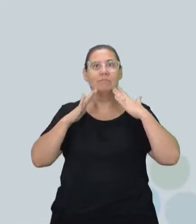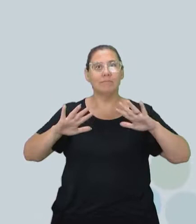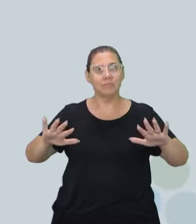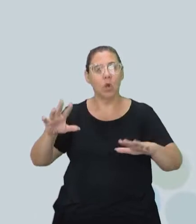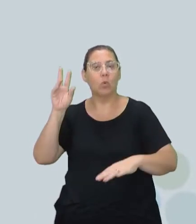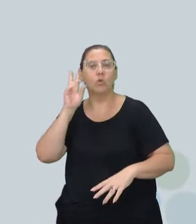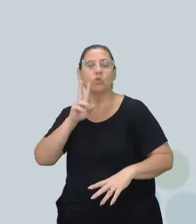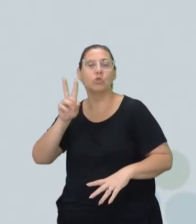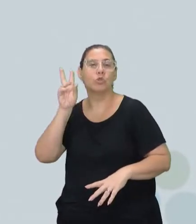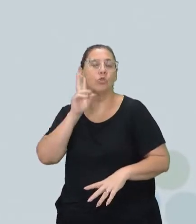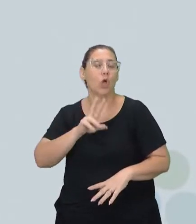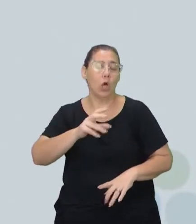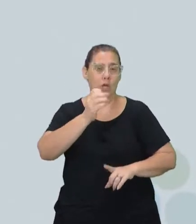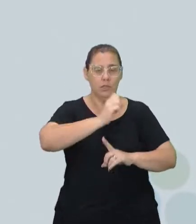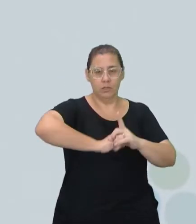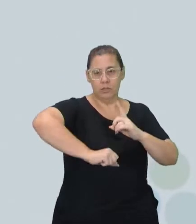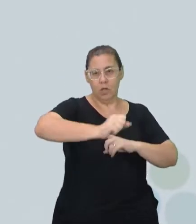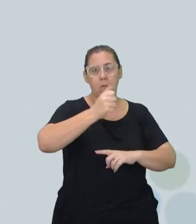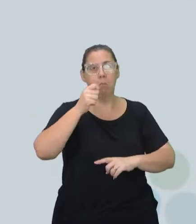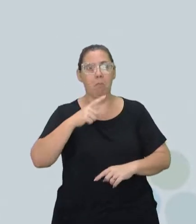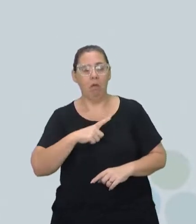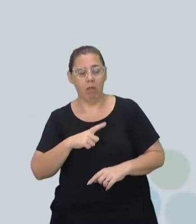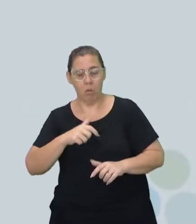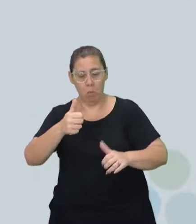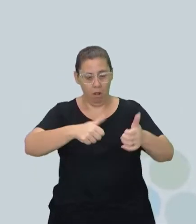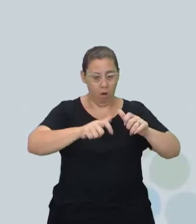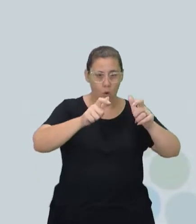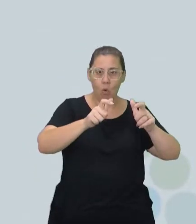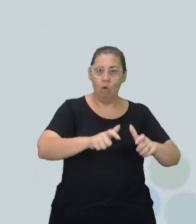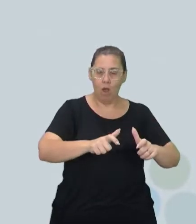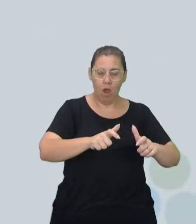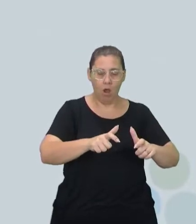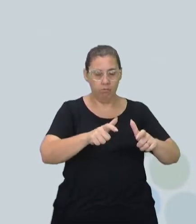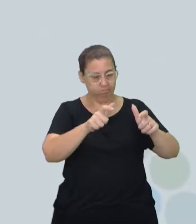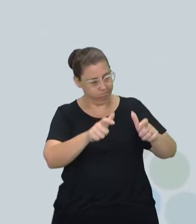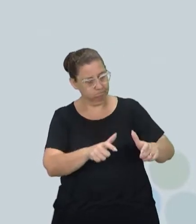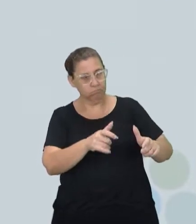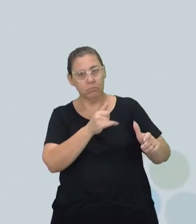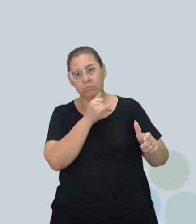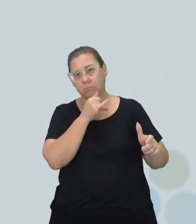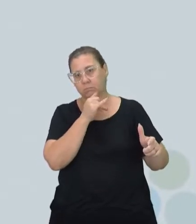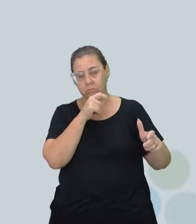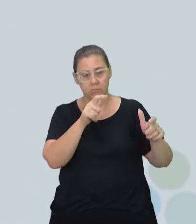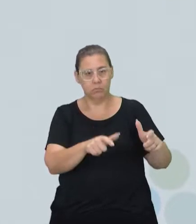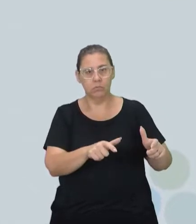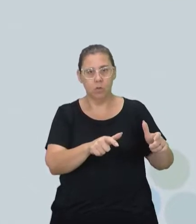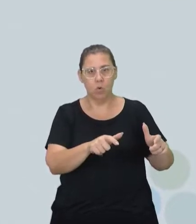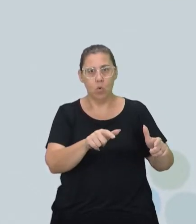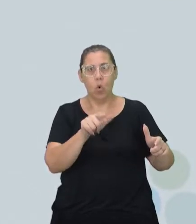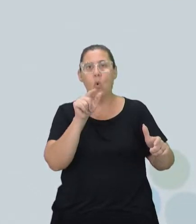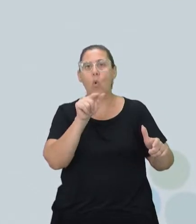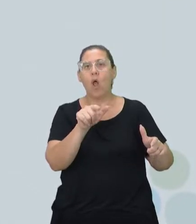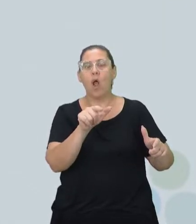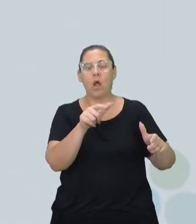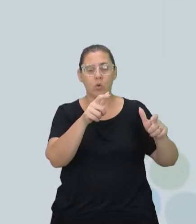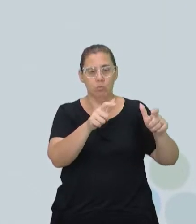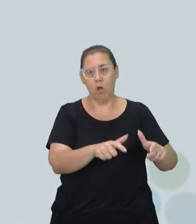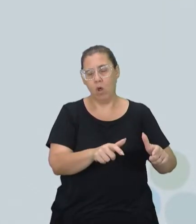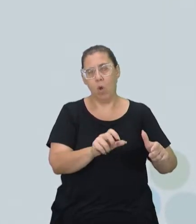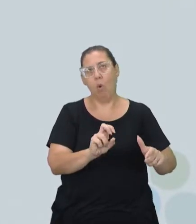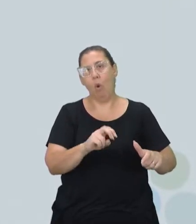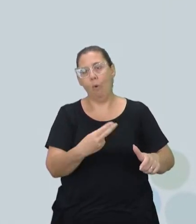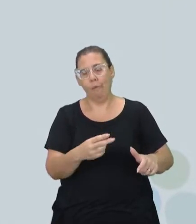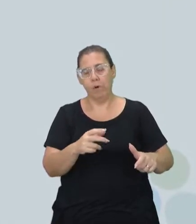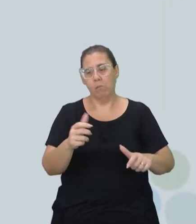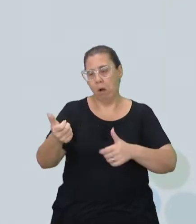histórica, social. A gente pode fazer uma análise local, né? Então, local seria, por exemplo, a sua região, ou a gente pode fazer